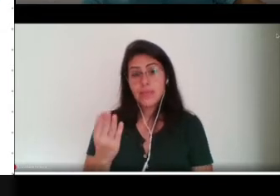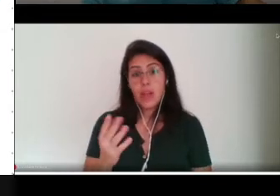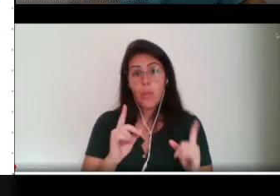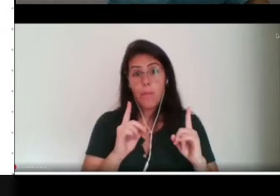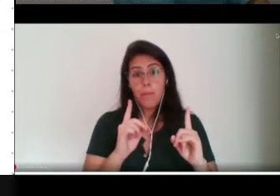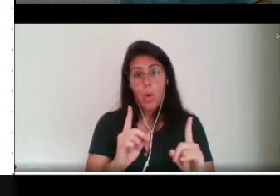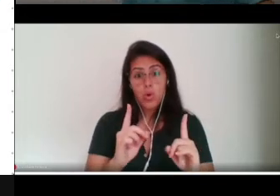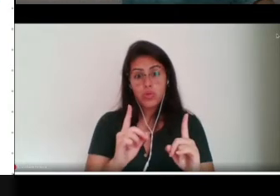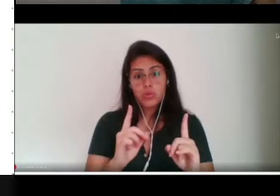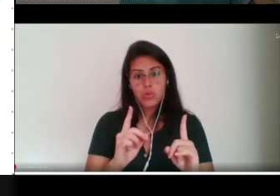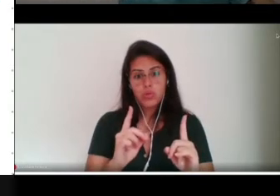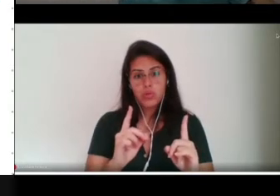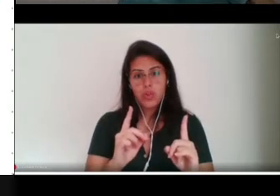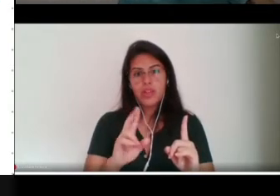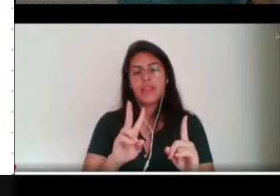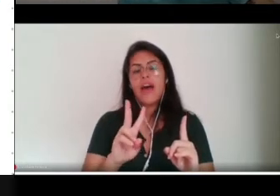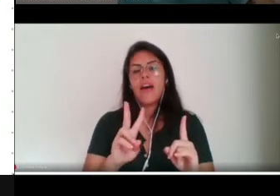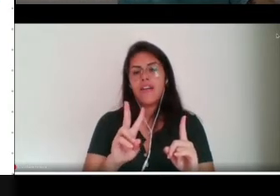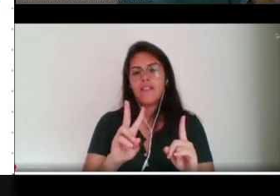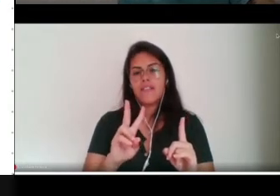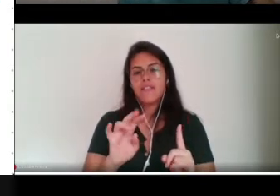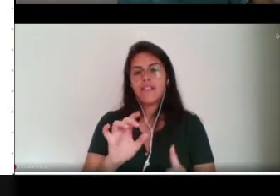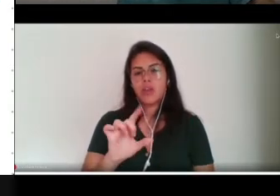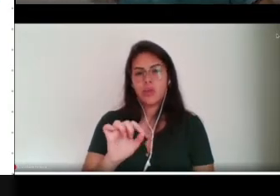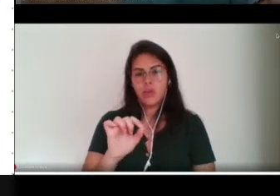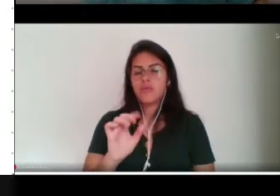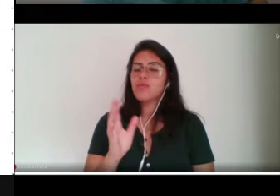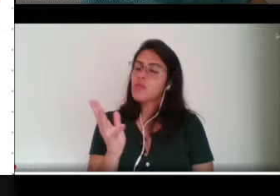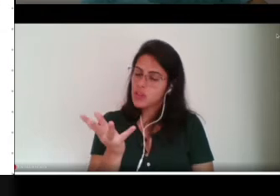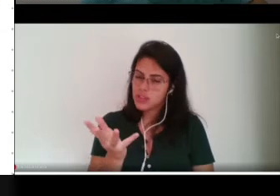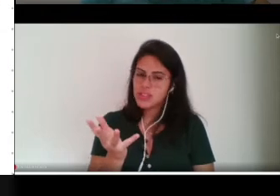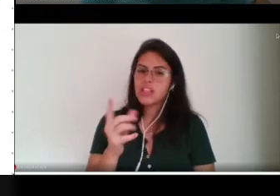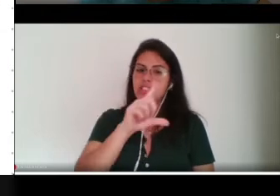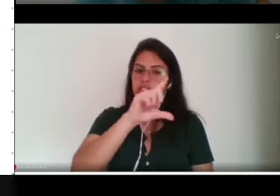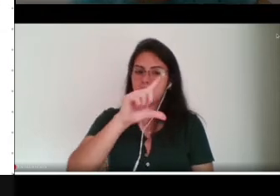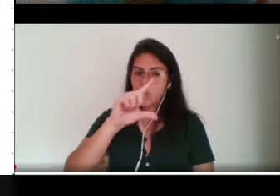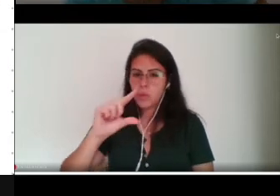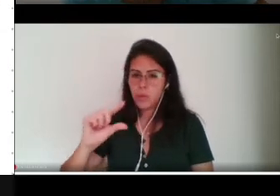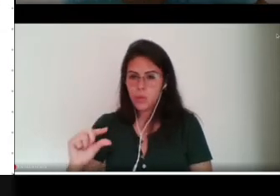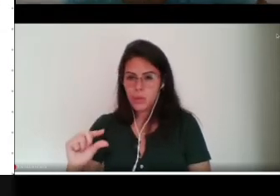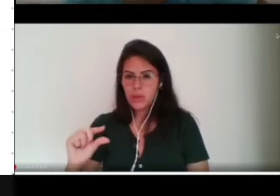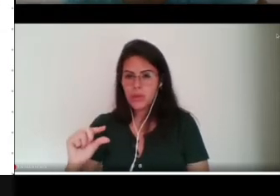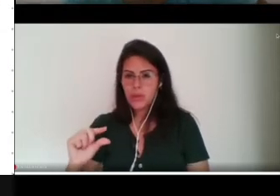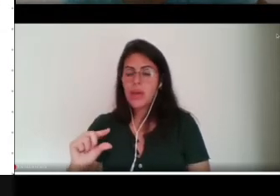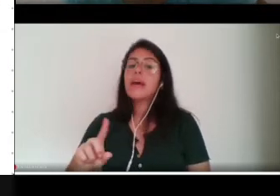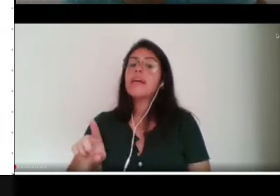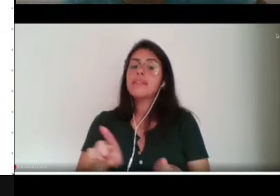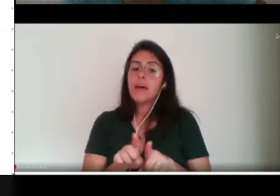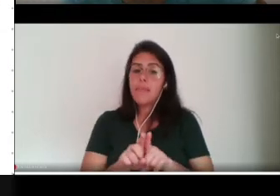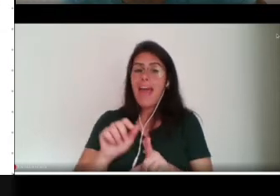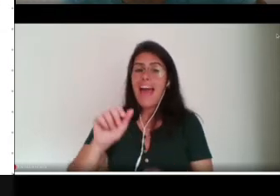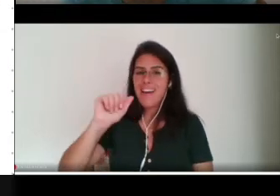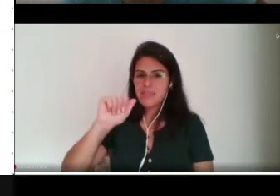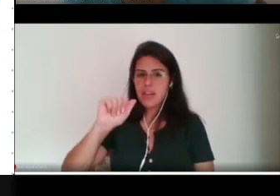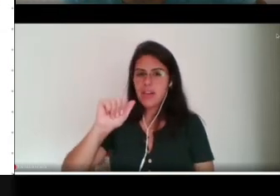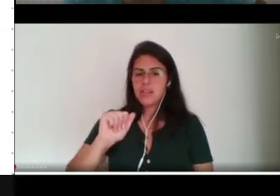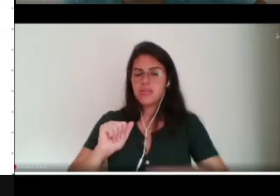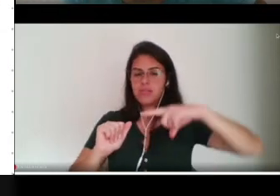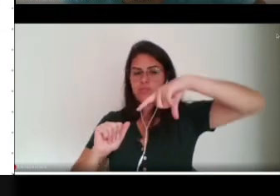E a concavidade é negativa. Por isso que a aceleração é menor que zero. Tá claro, gente?